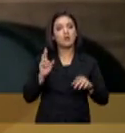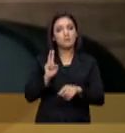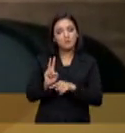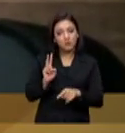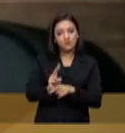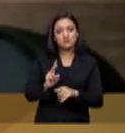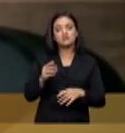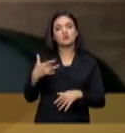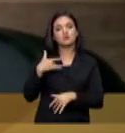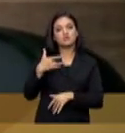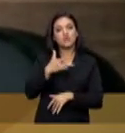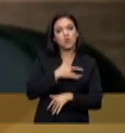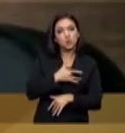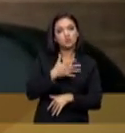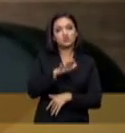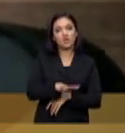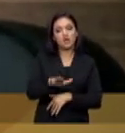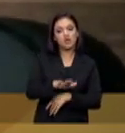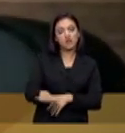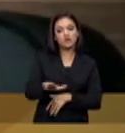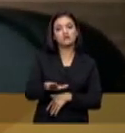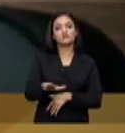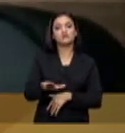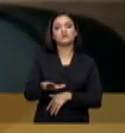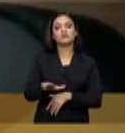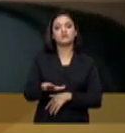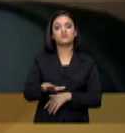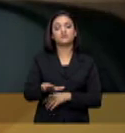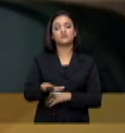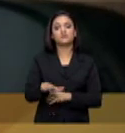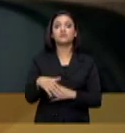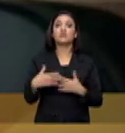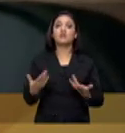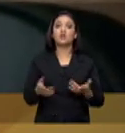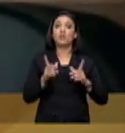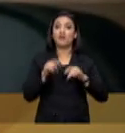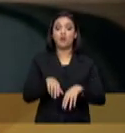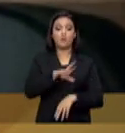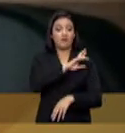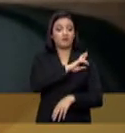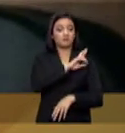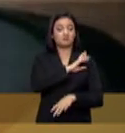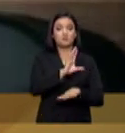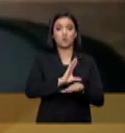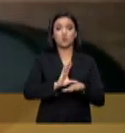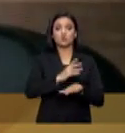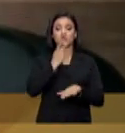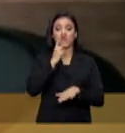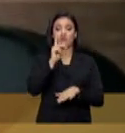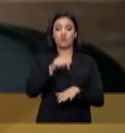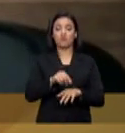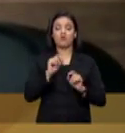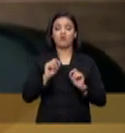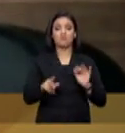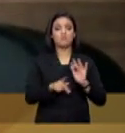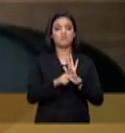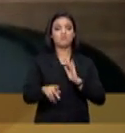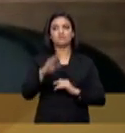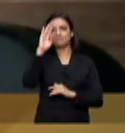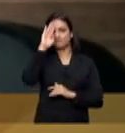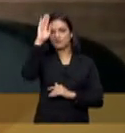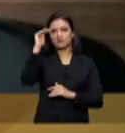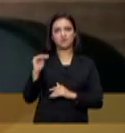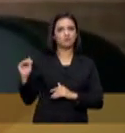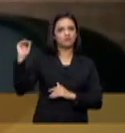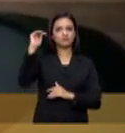de crianças e adolescentes, dever que a própria Constituição define como sendo de absoluta